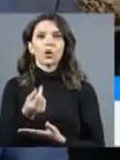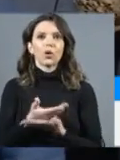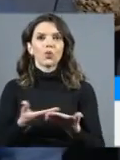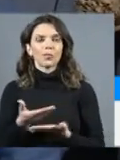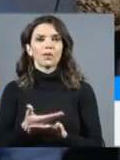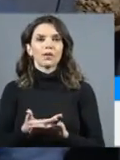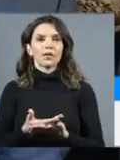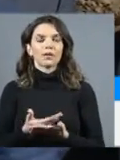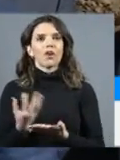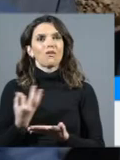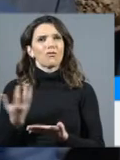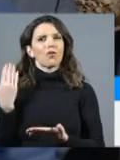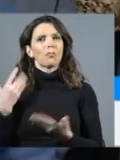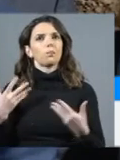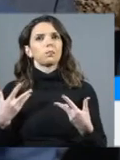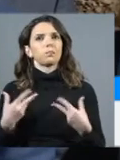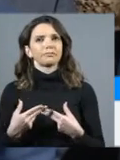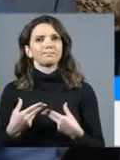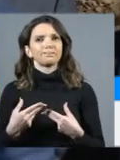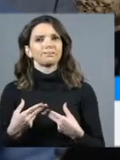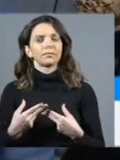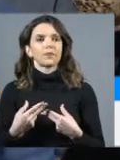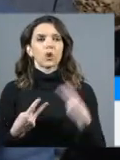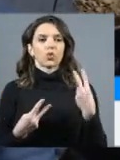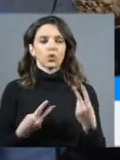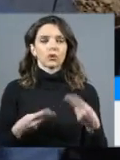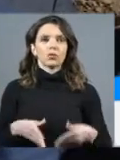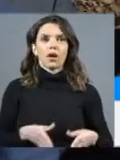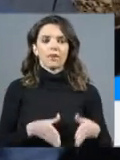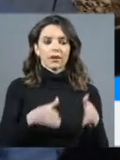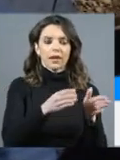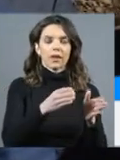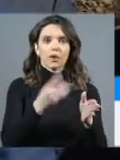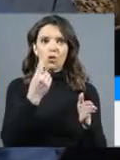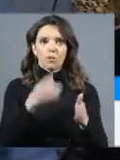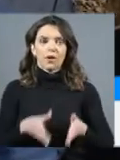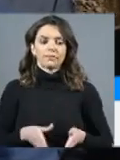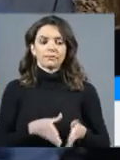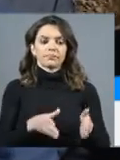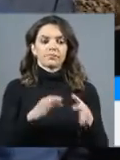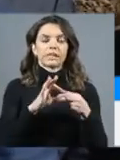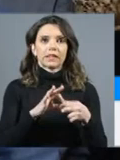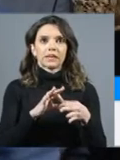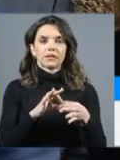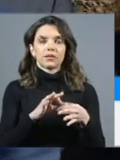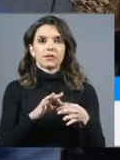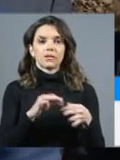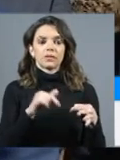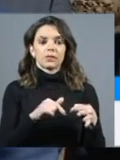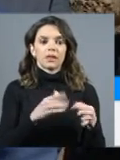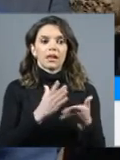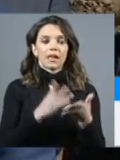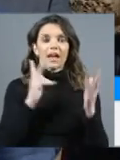E vamos fazer duas variantes. Uma das variantes faz a ligação desta zona à Via